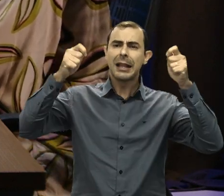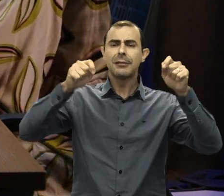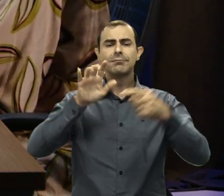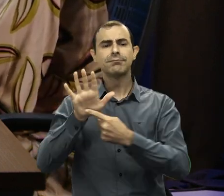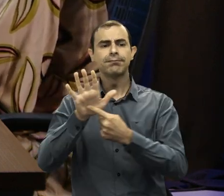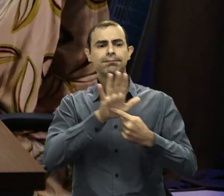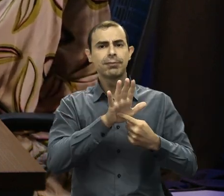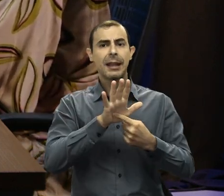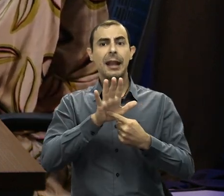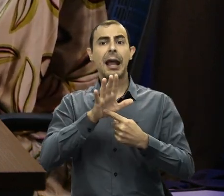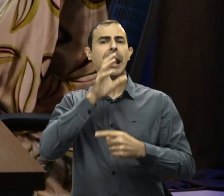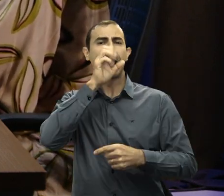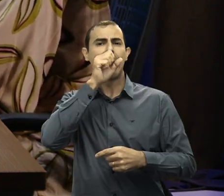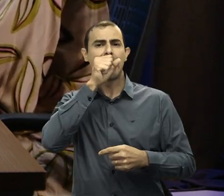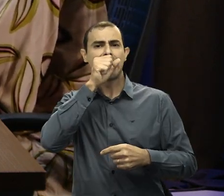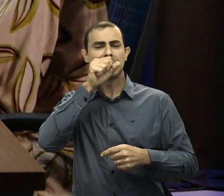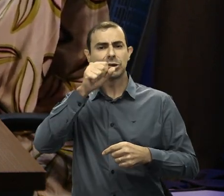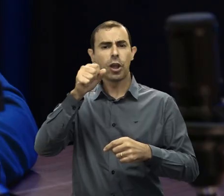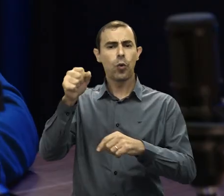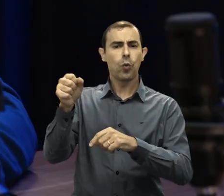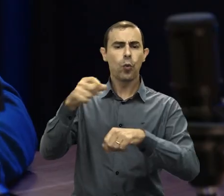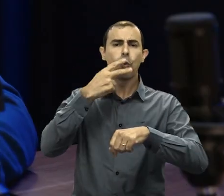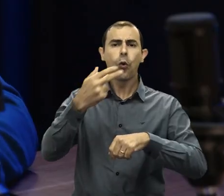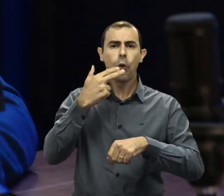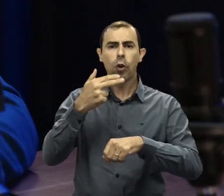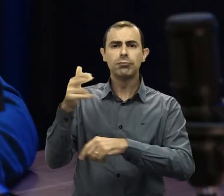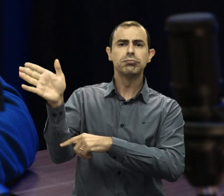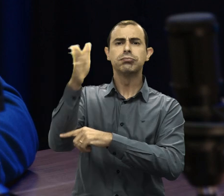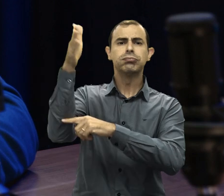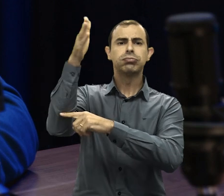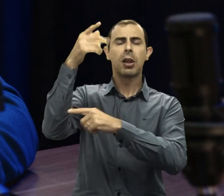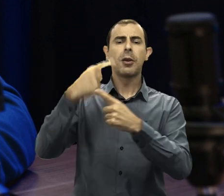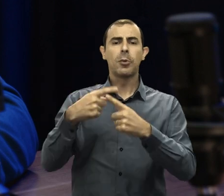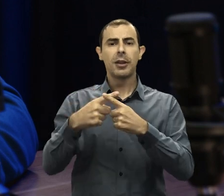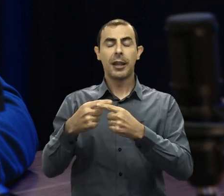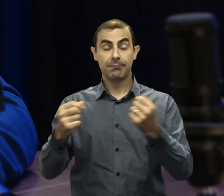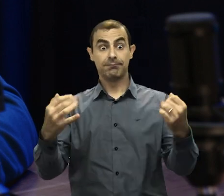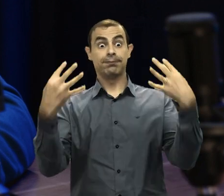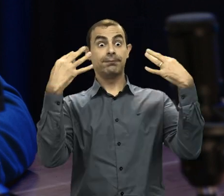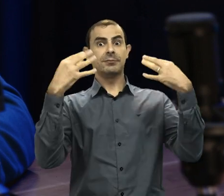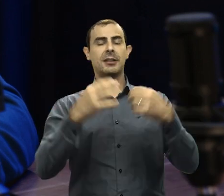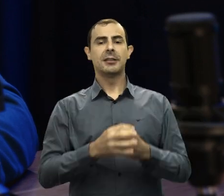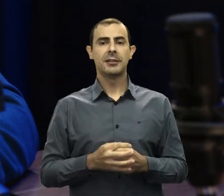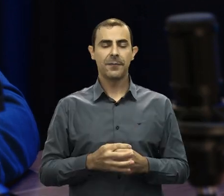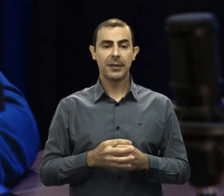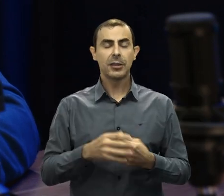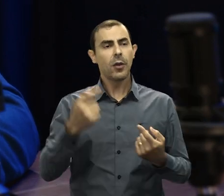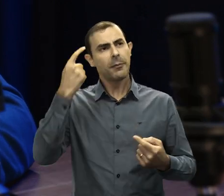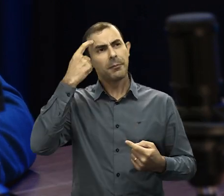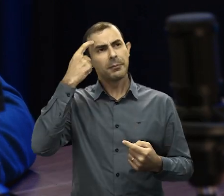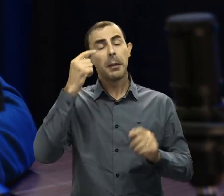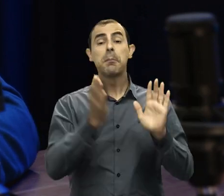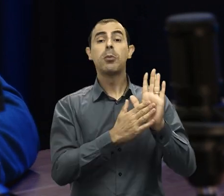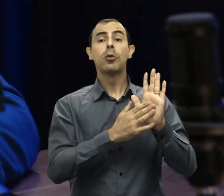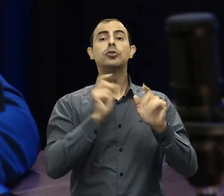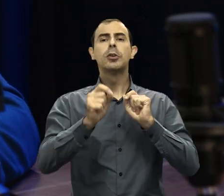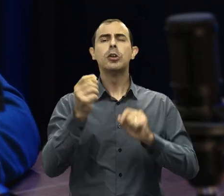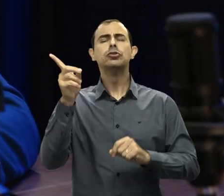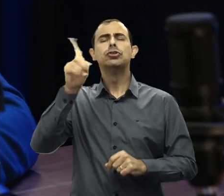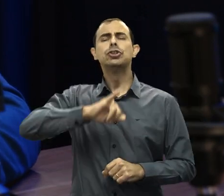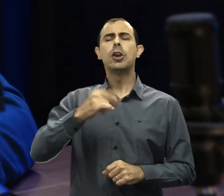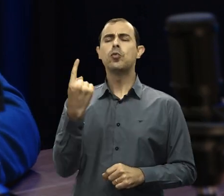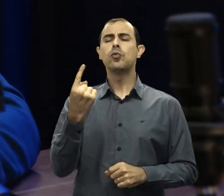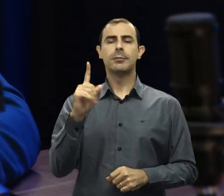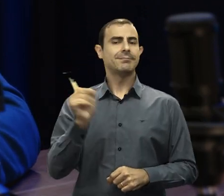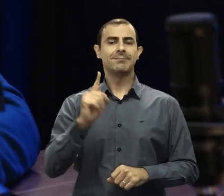laranja nesse dia para chamar a atenção da sociedade. Então nós tivemos a iniciativa de propor um mês inteiro, não só um dia, para